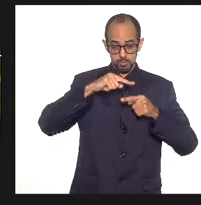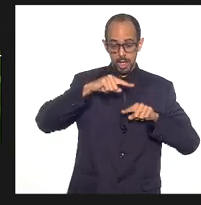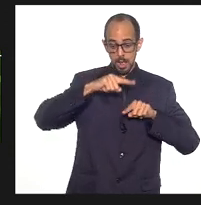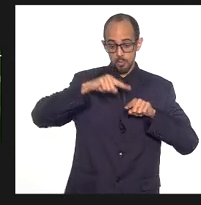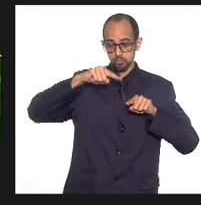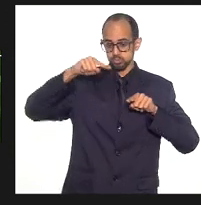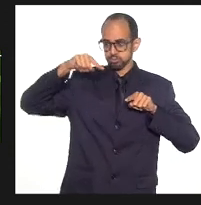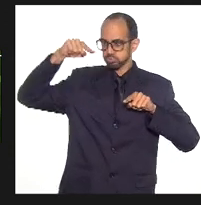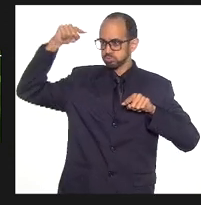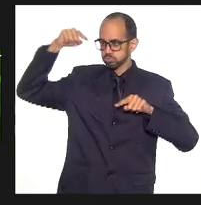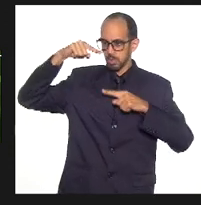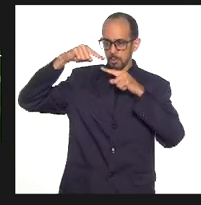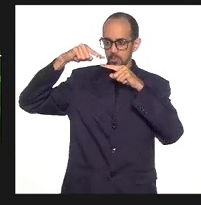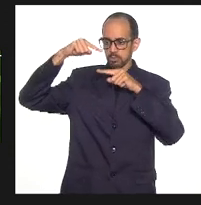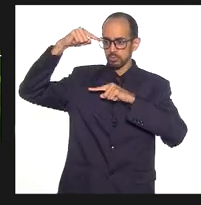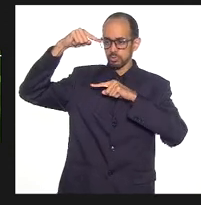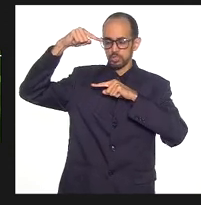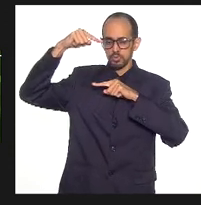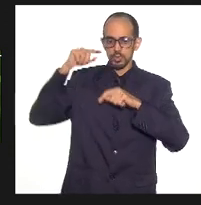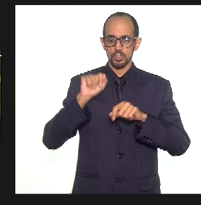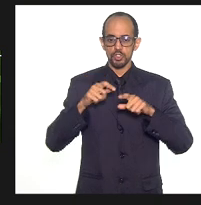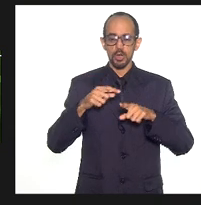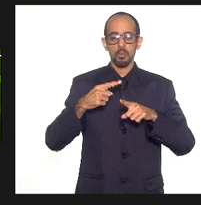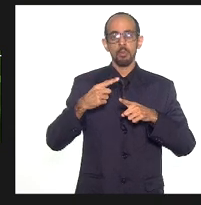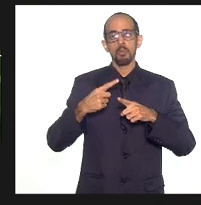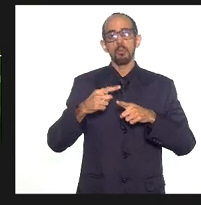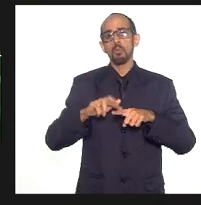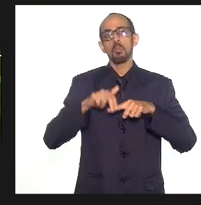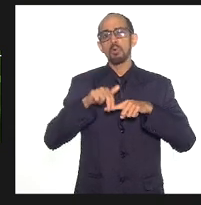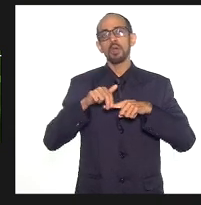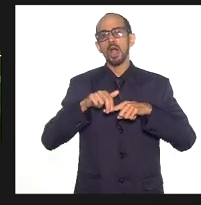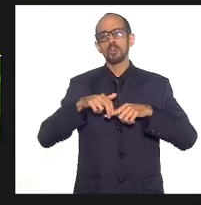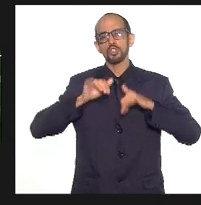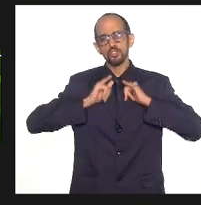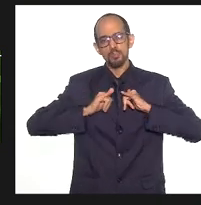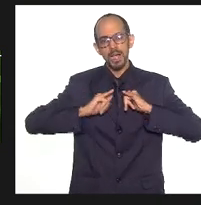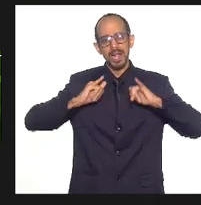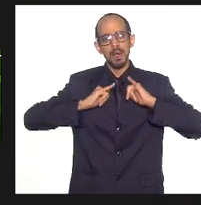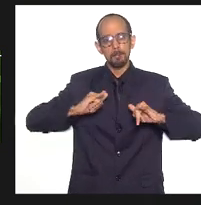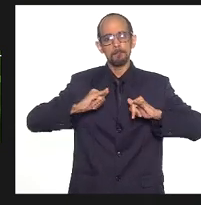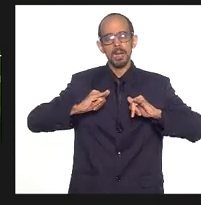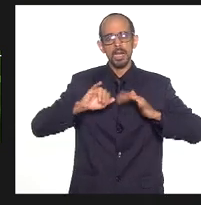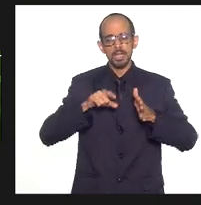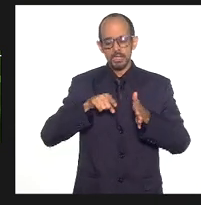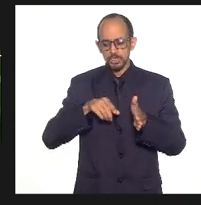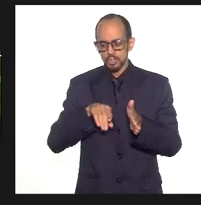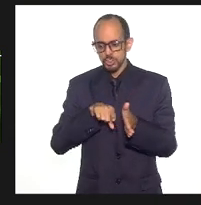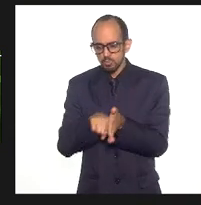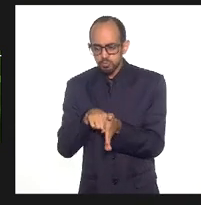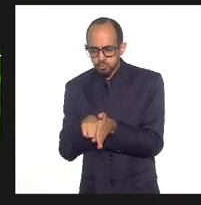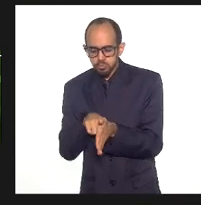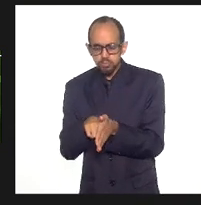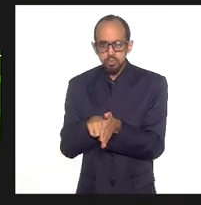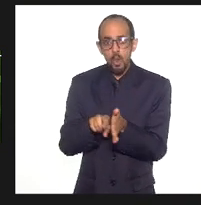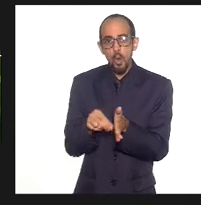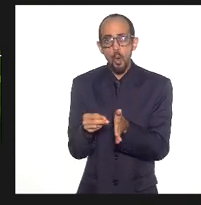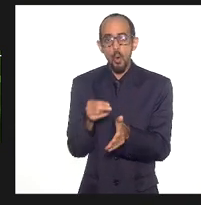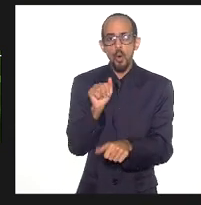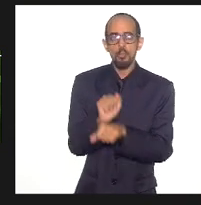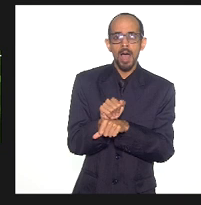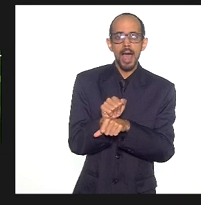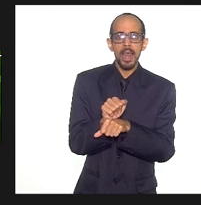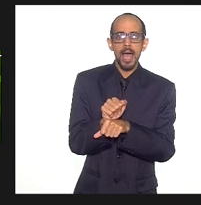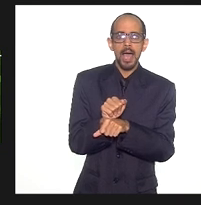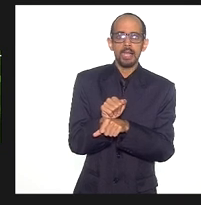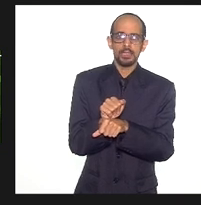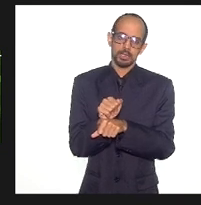incorporando a períodos onde você tem alguma campanha exploratória, uma campanha de parada programada, ou outras